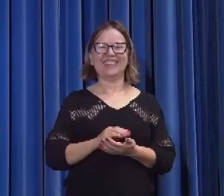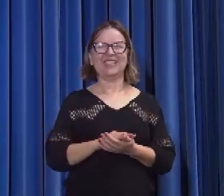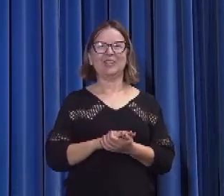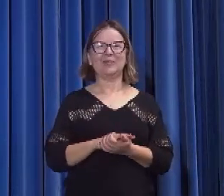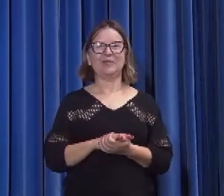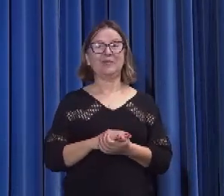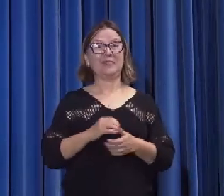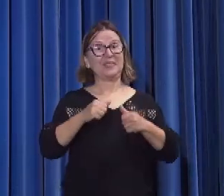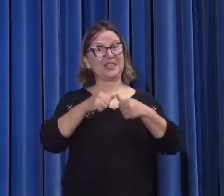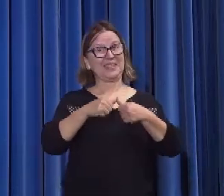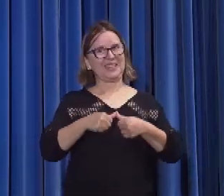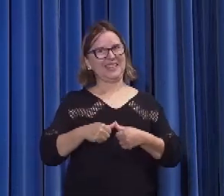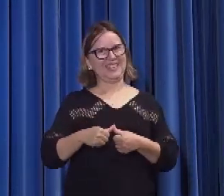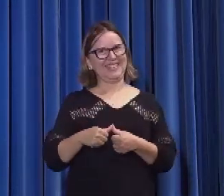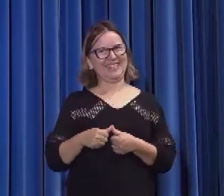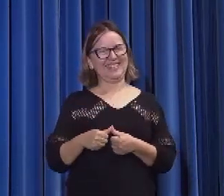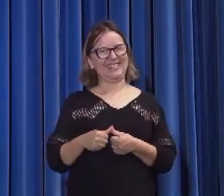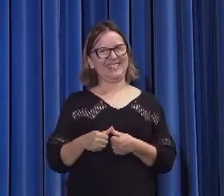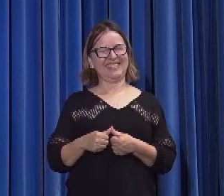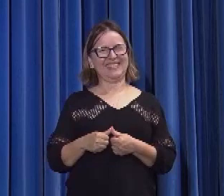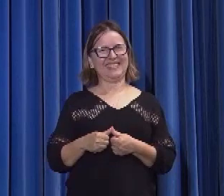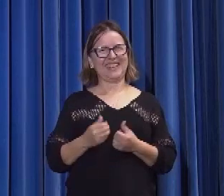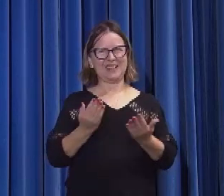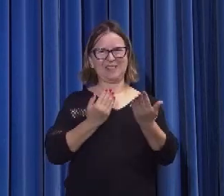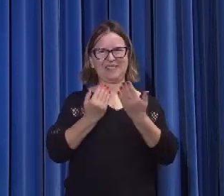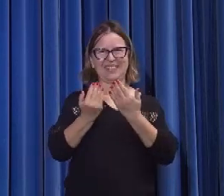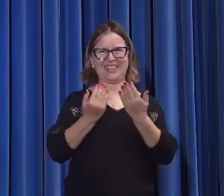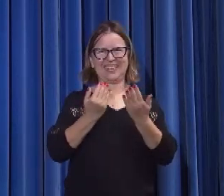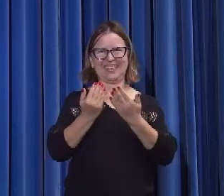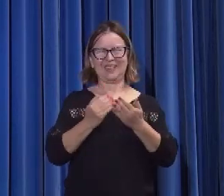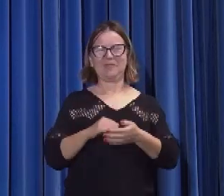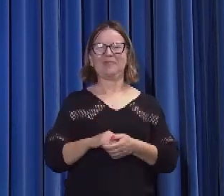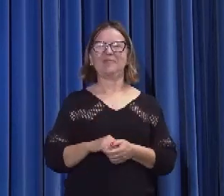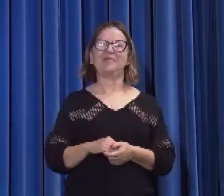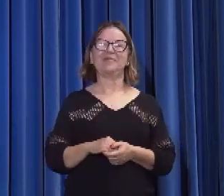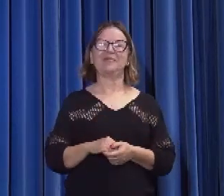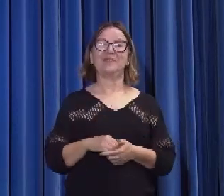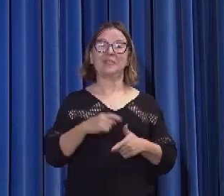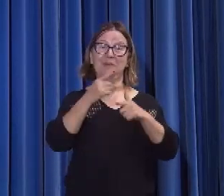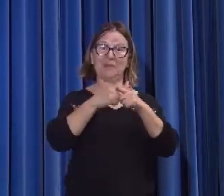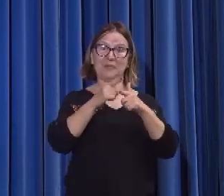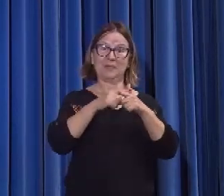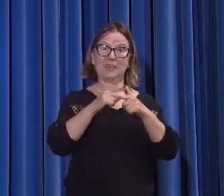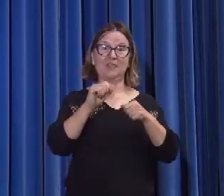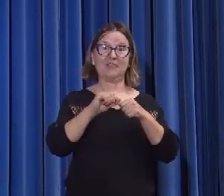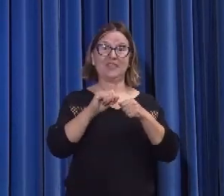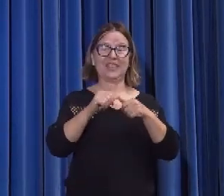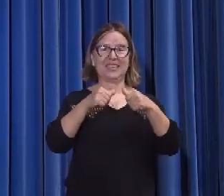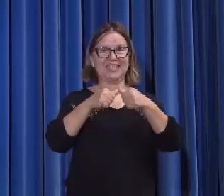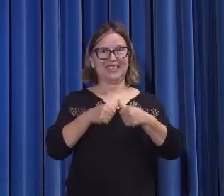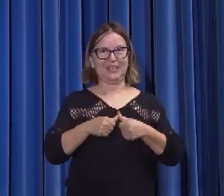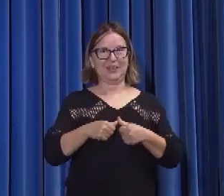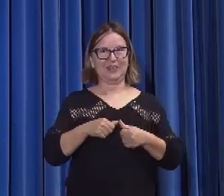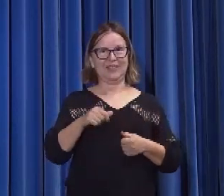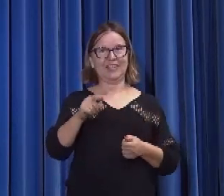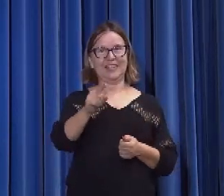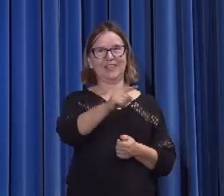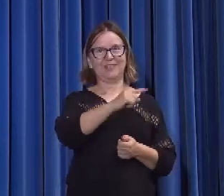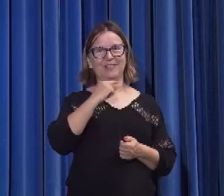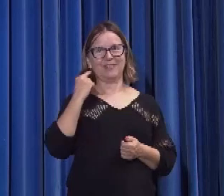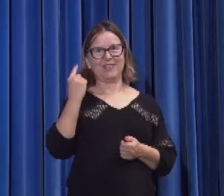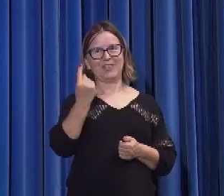É isso. É o mesmo sentido. A provação faz isso, como o fogo que purifica o